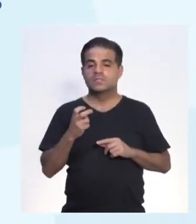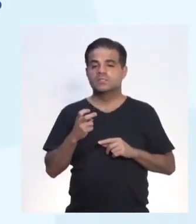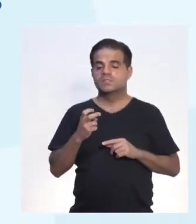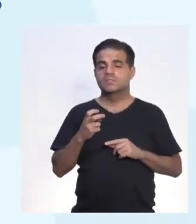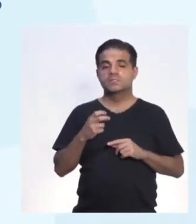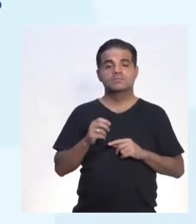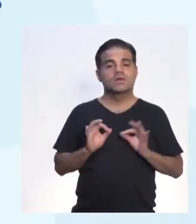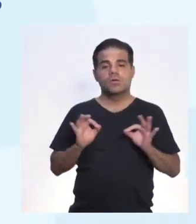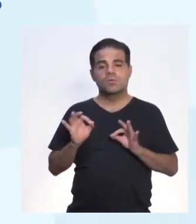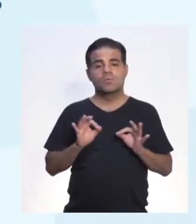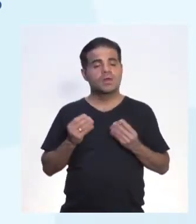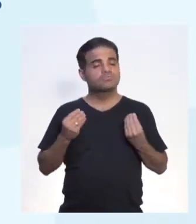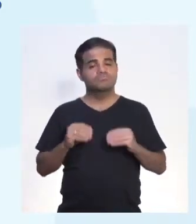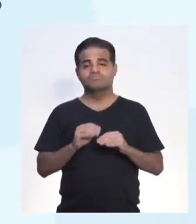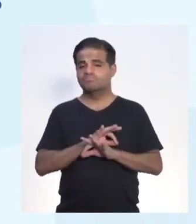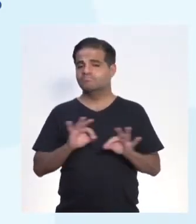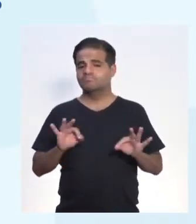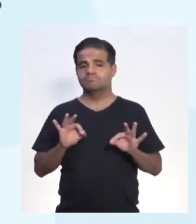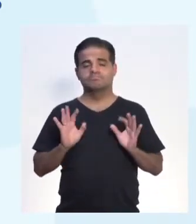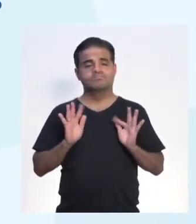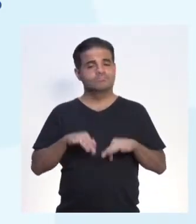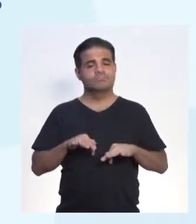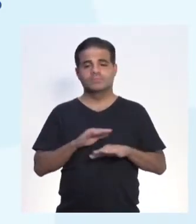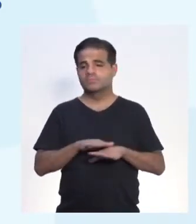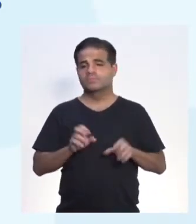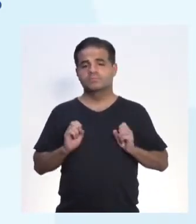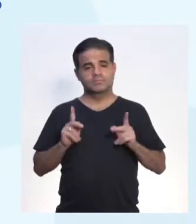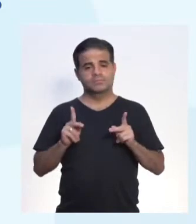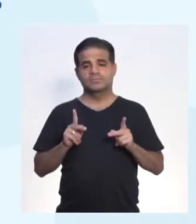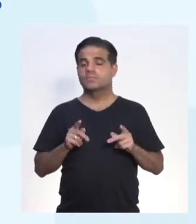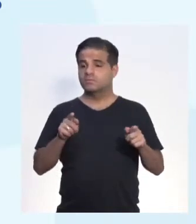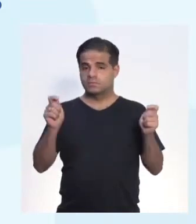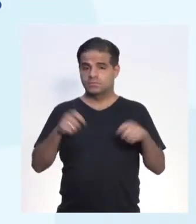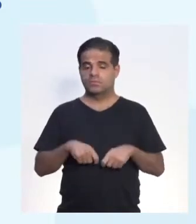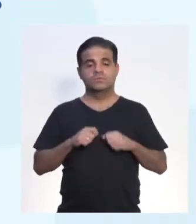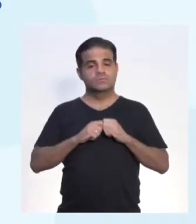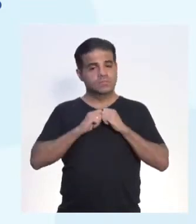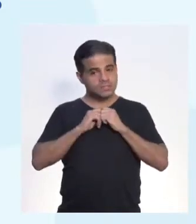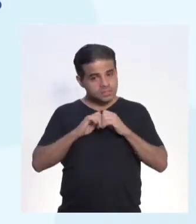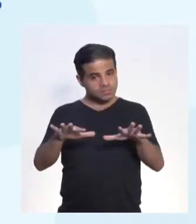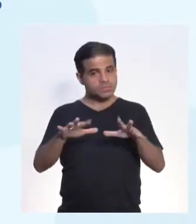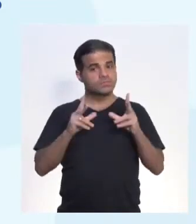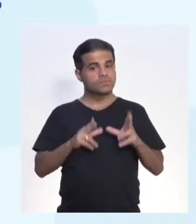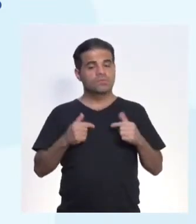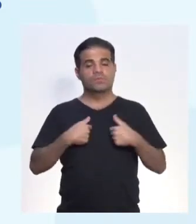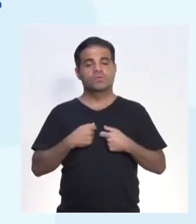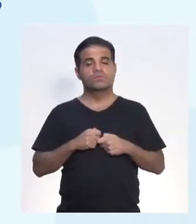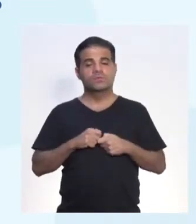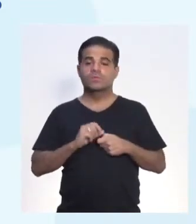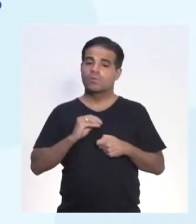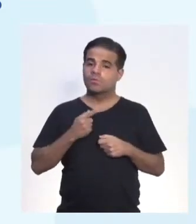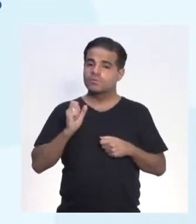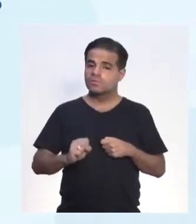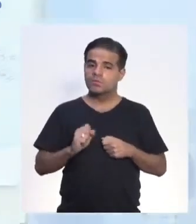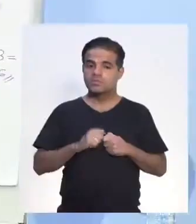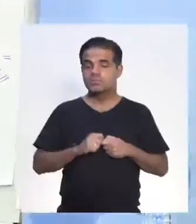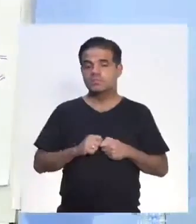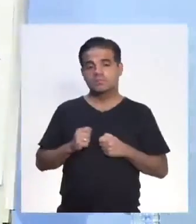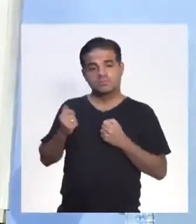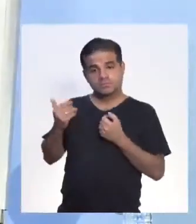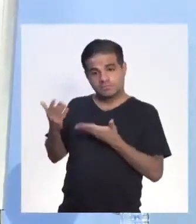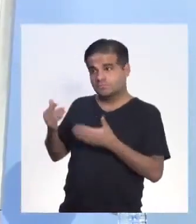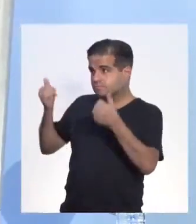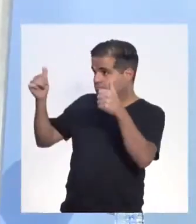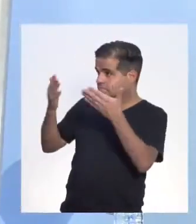3. Arrumei e ficou igual ao meu no final. Então, você pode usar a distributiva como eu, ou você pode fazer que nem aqui no